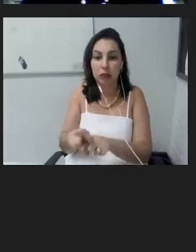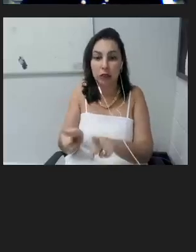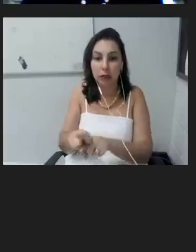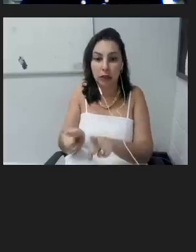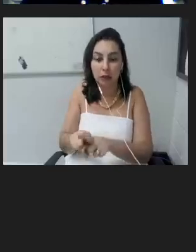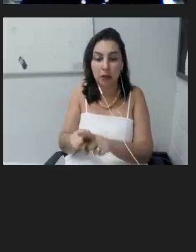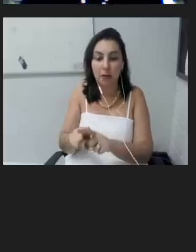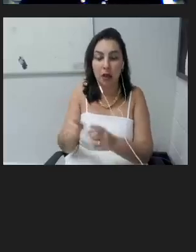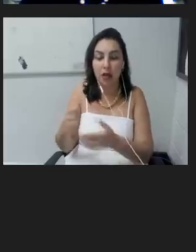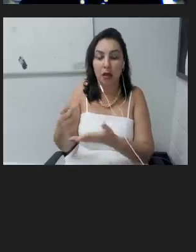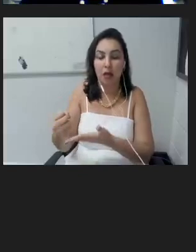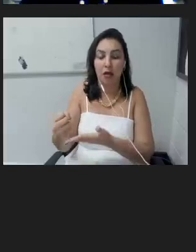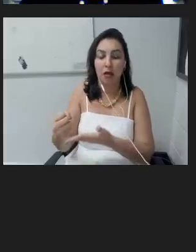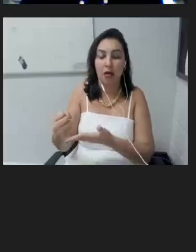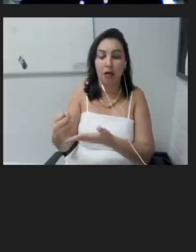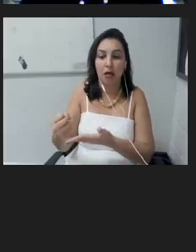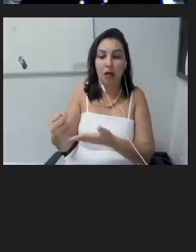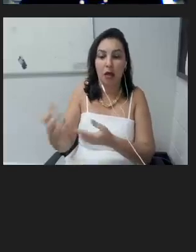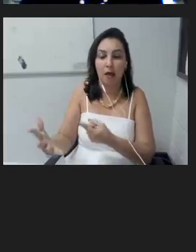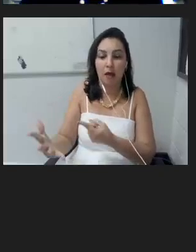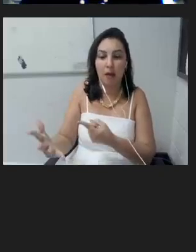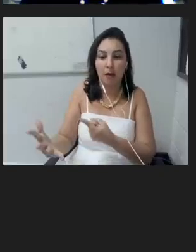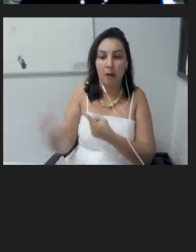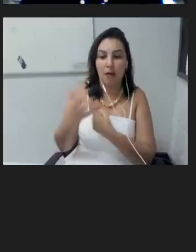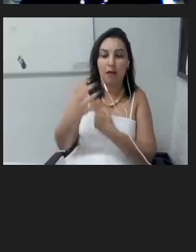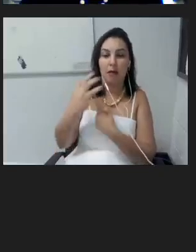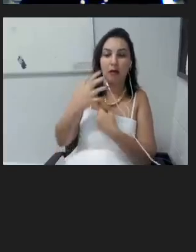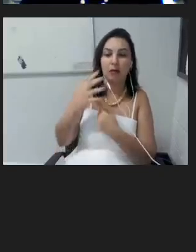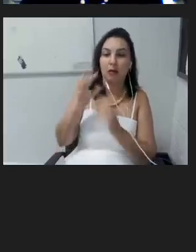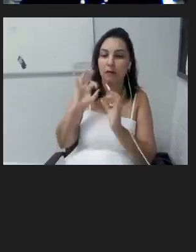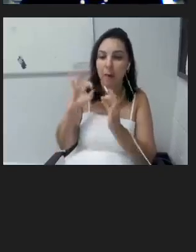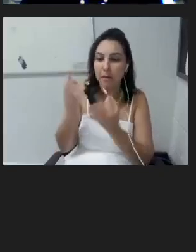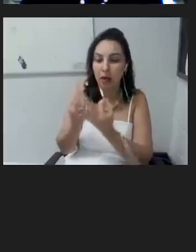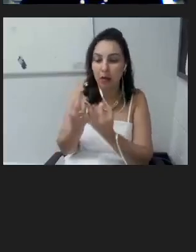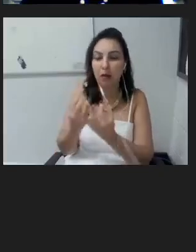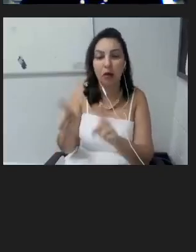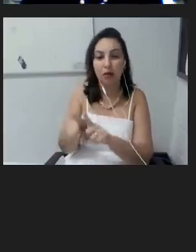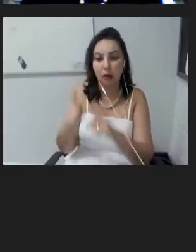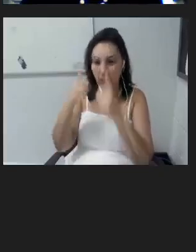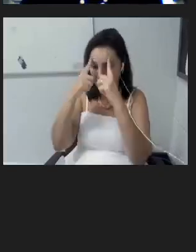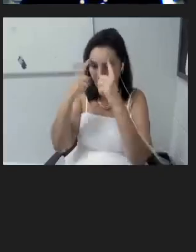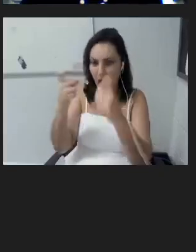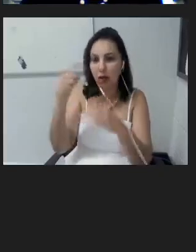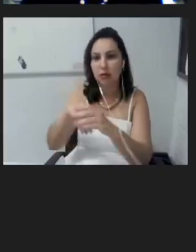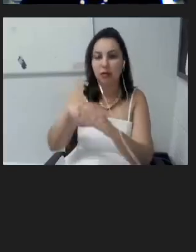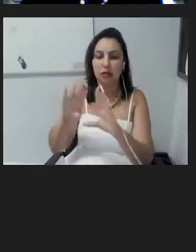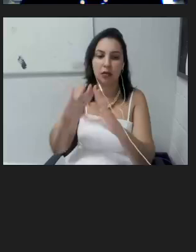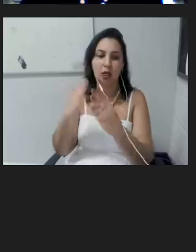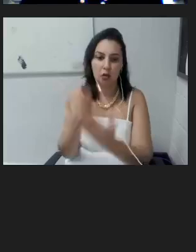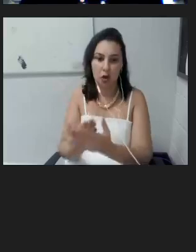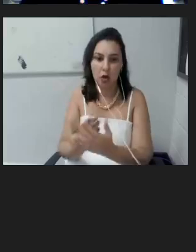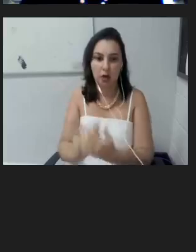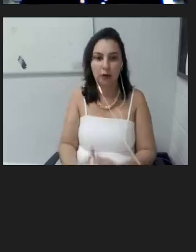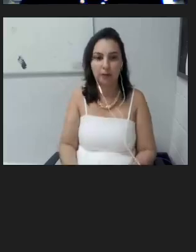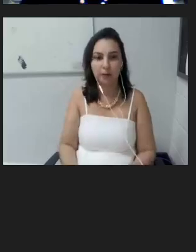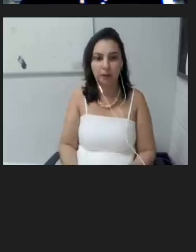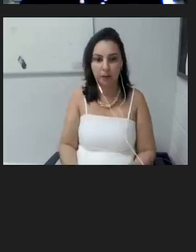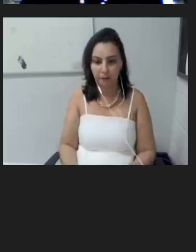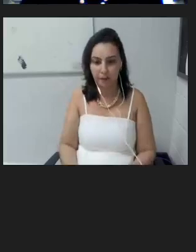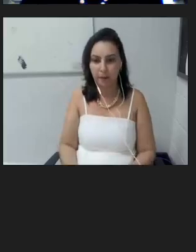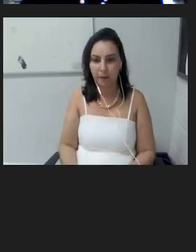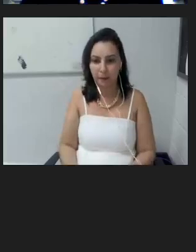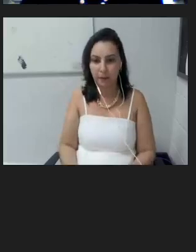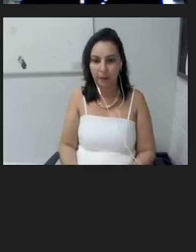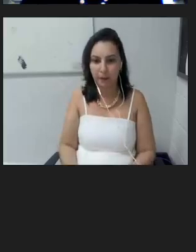em geral e a violência instaurada nas escolas, entre outros elementos. Gente, eu quero dizer, ó,